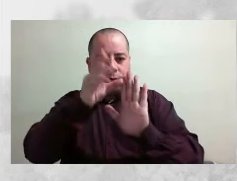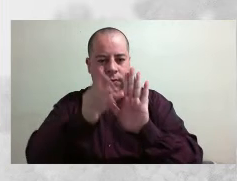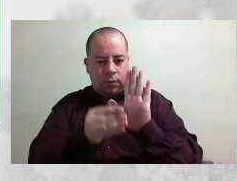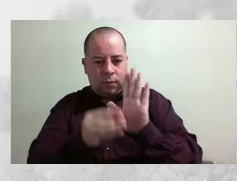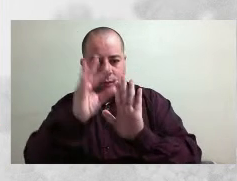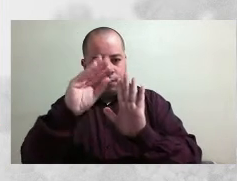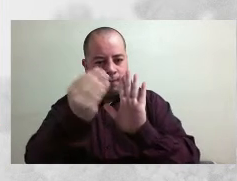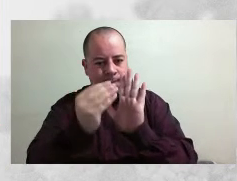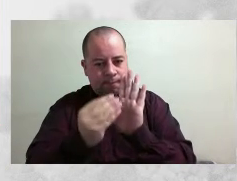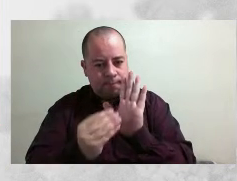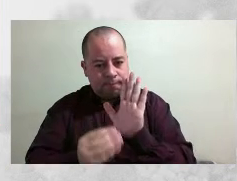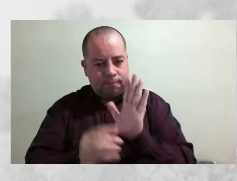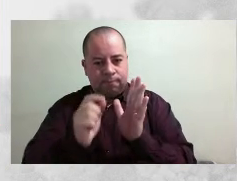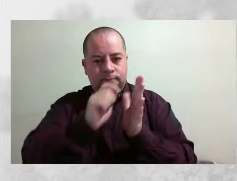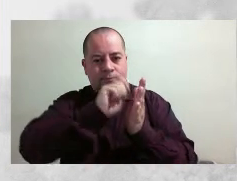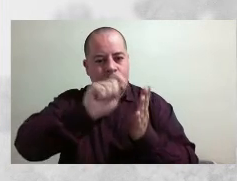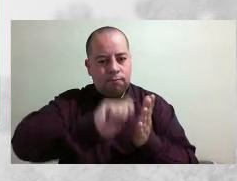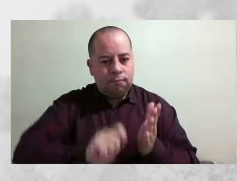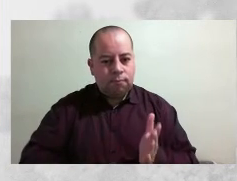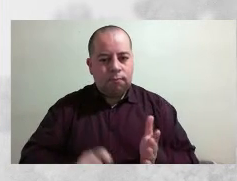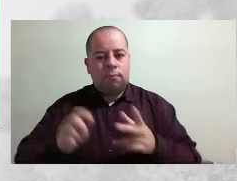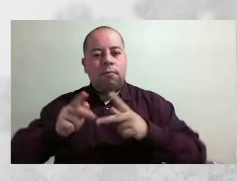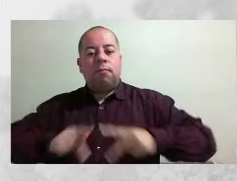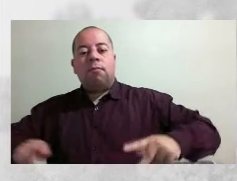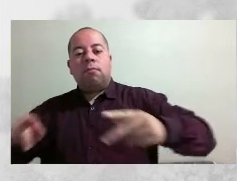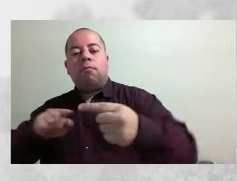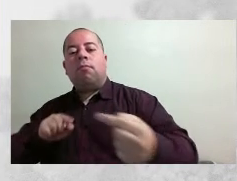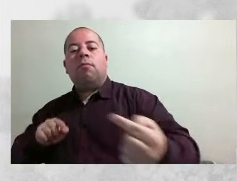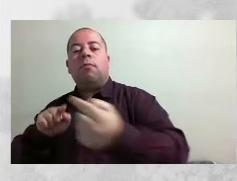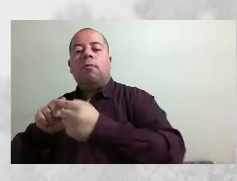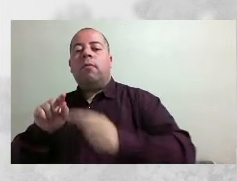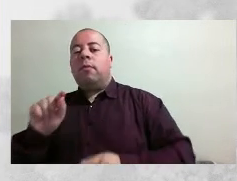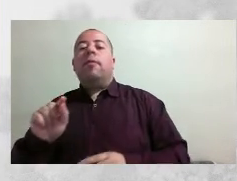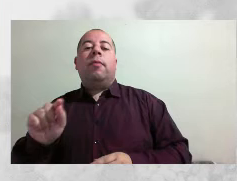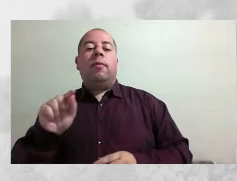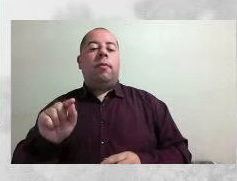O público-alvo desse projeto